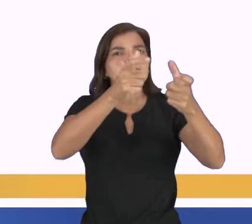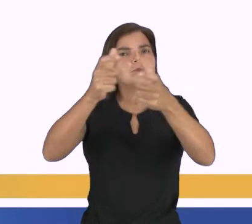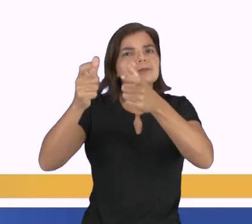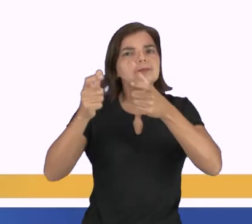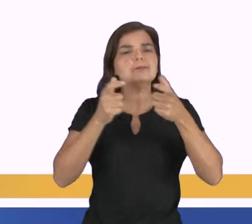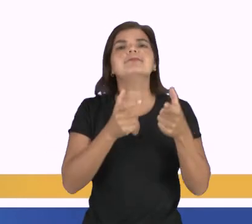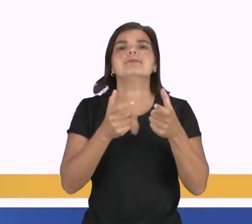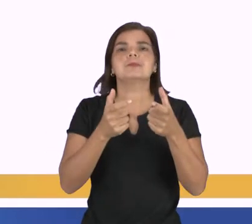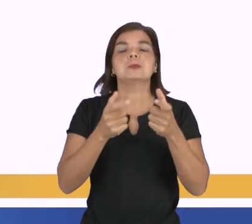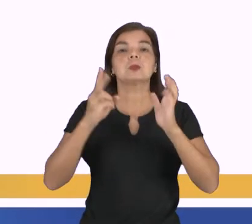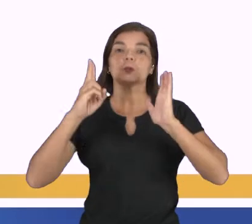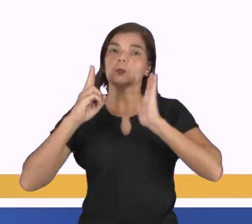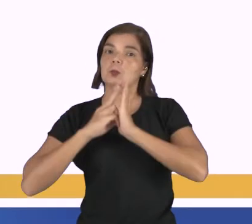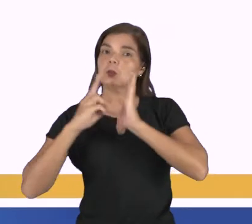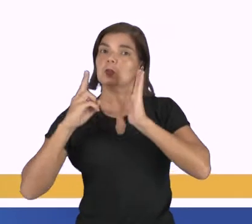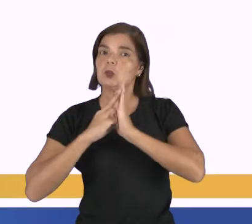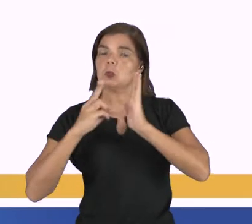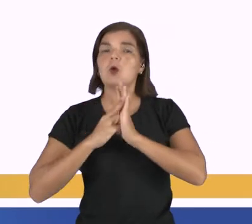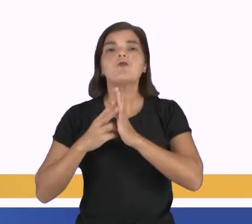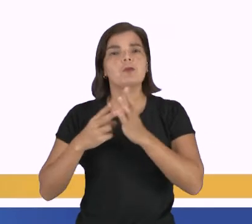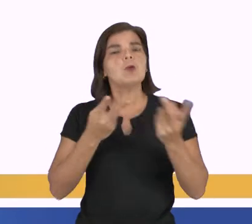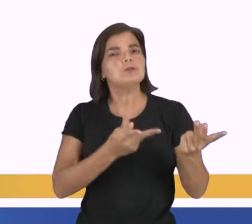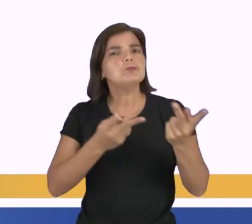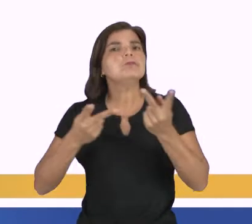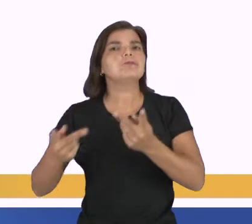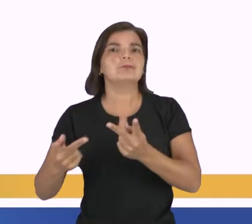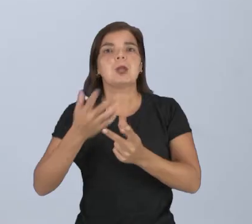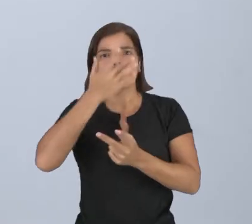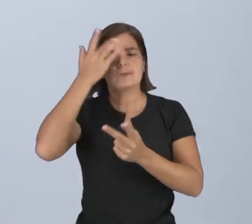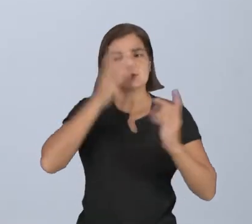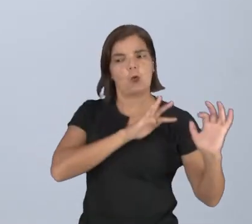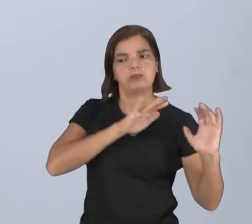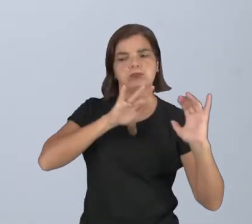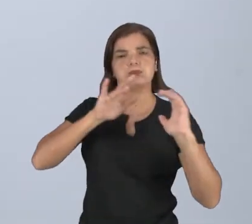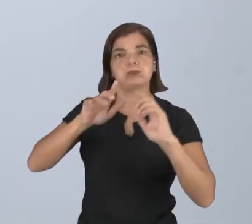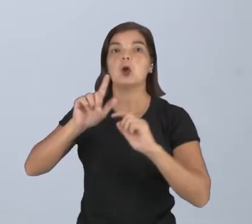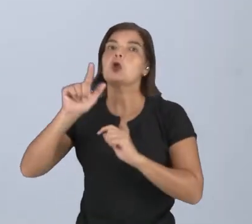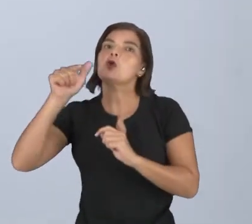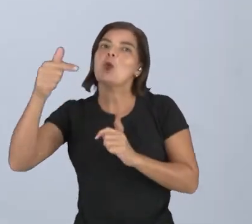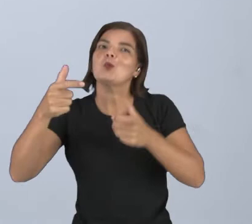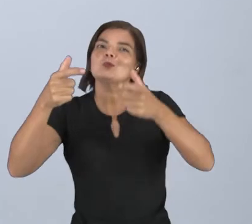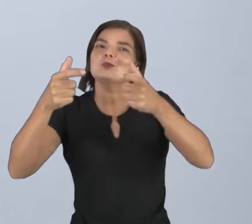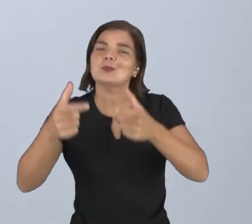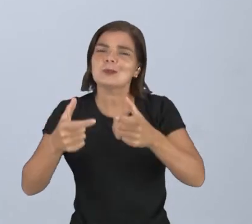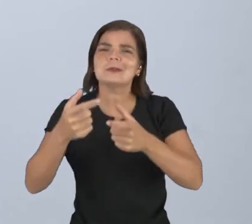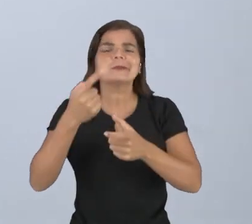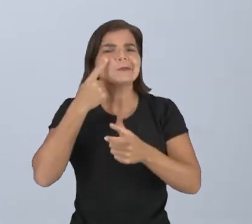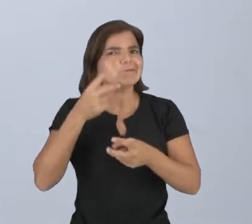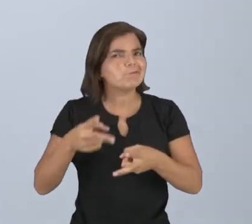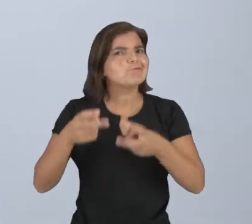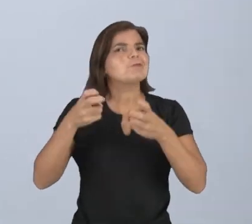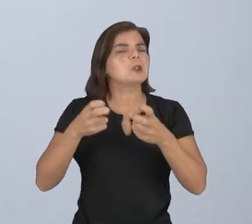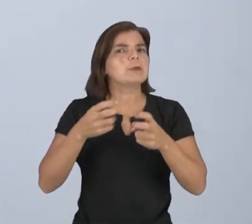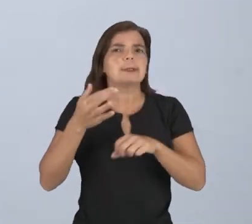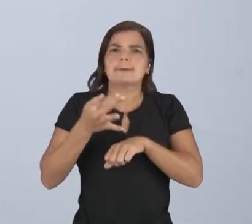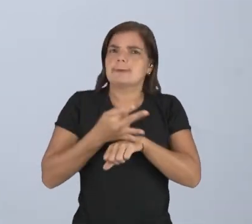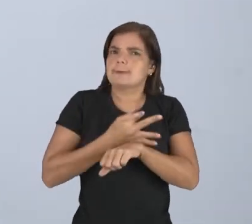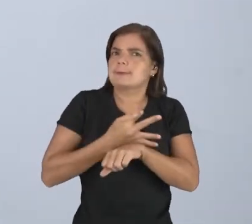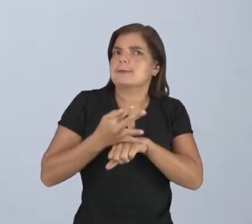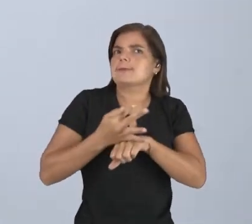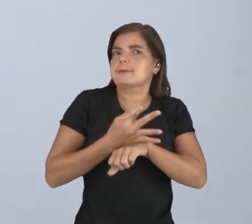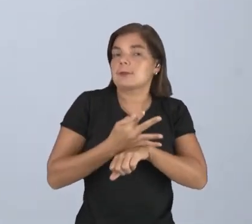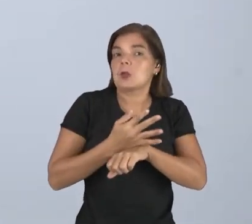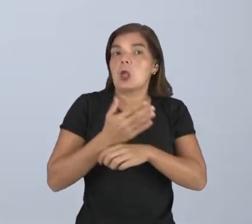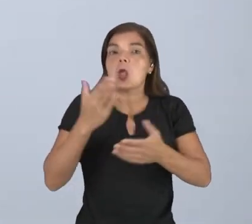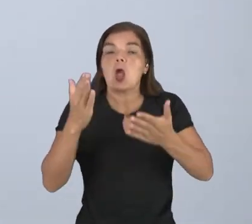lugares, os indígenas eles vão receber bem os invasores, em outros lugares nós vamos ter resistência,